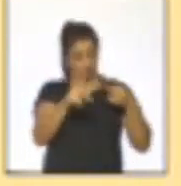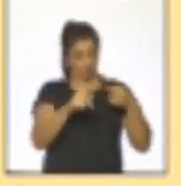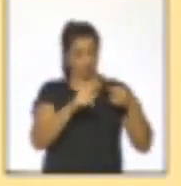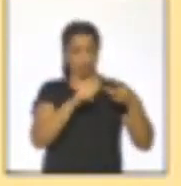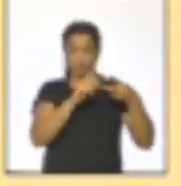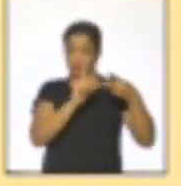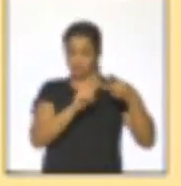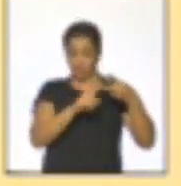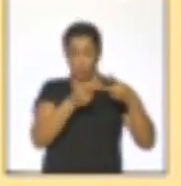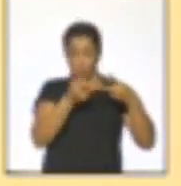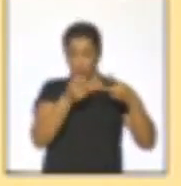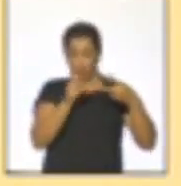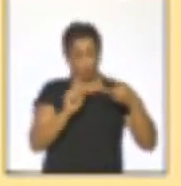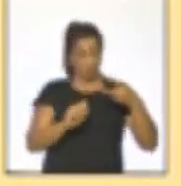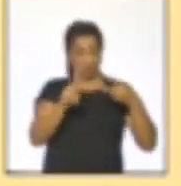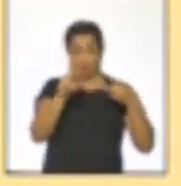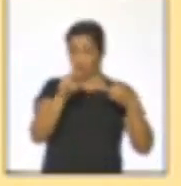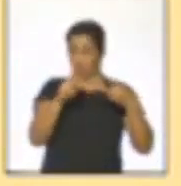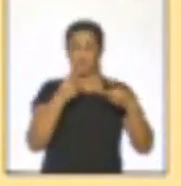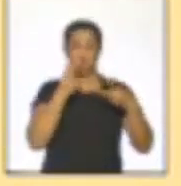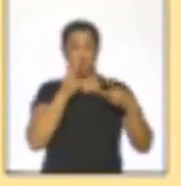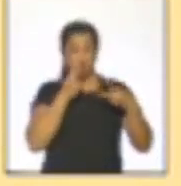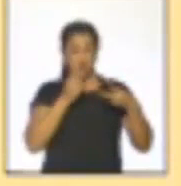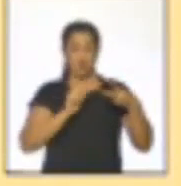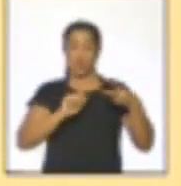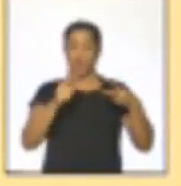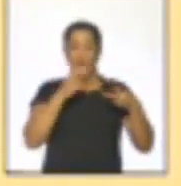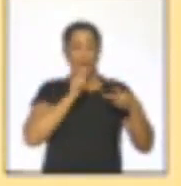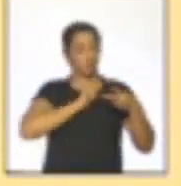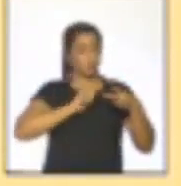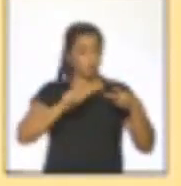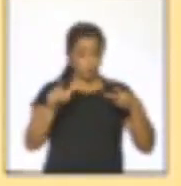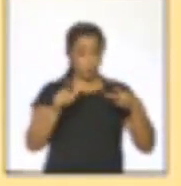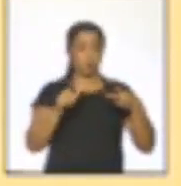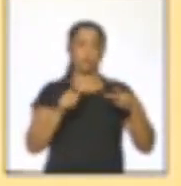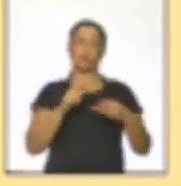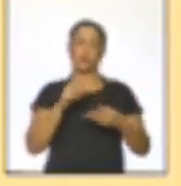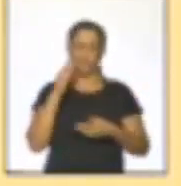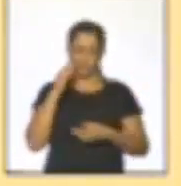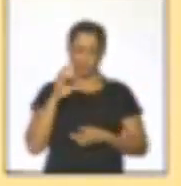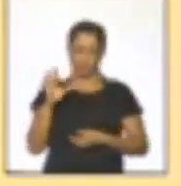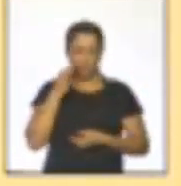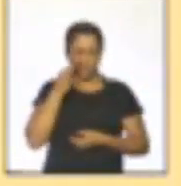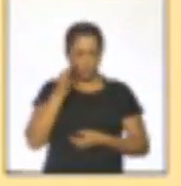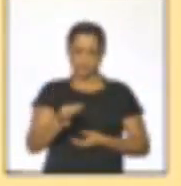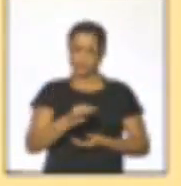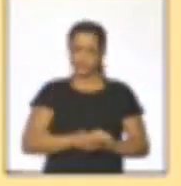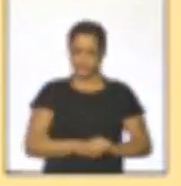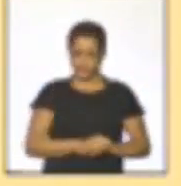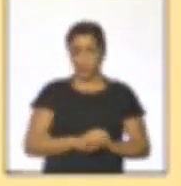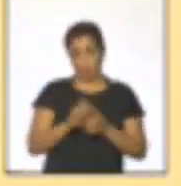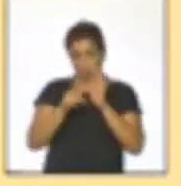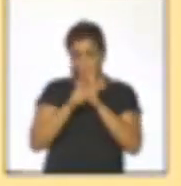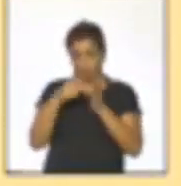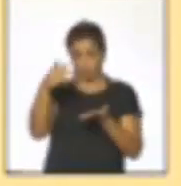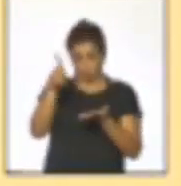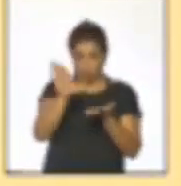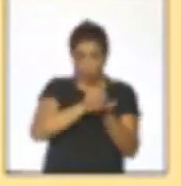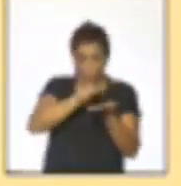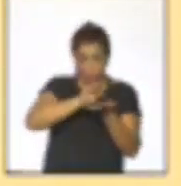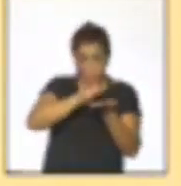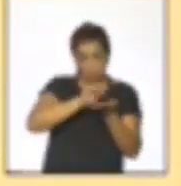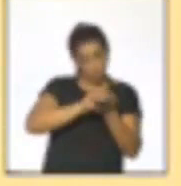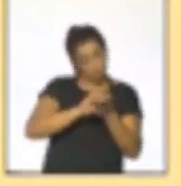ok, quase ok. Vermelho, azul. E vai prestando atenção aí na sua cópia aí, no momento que você